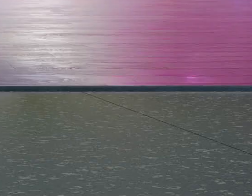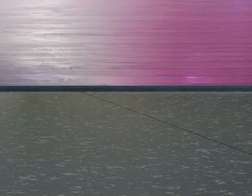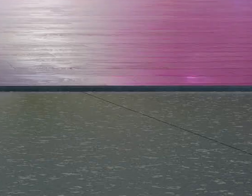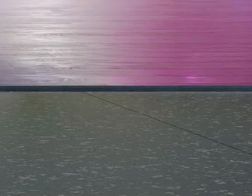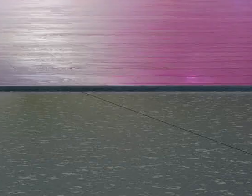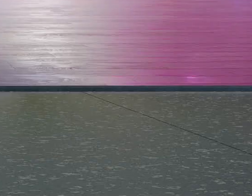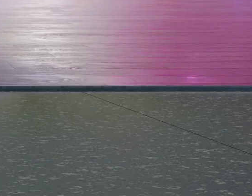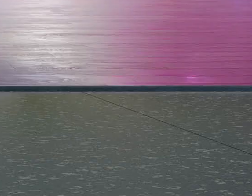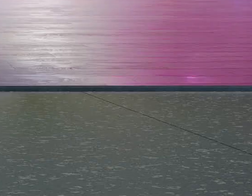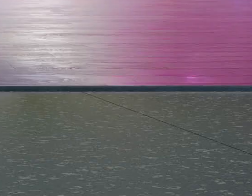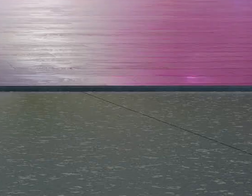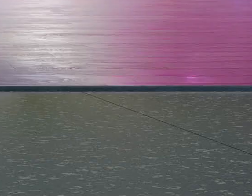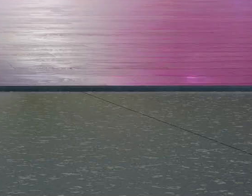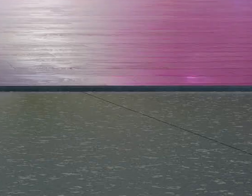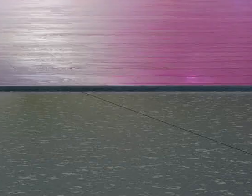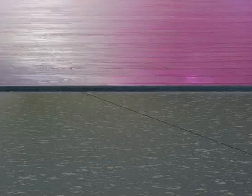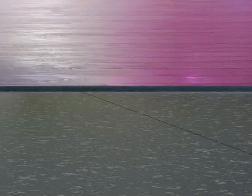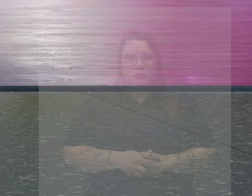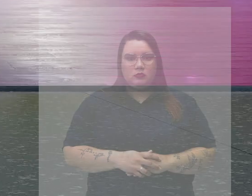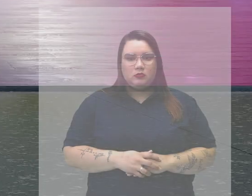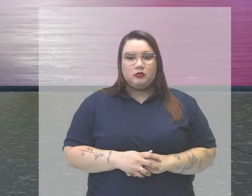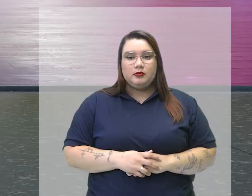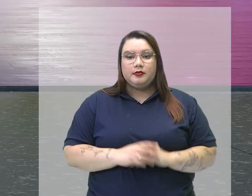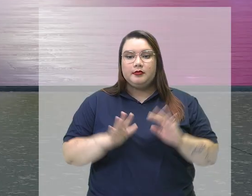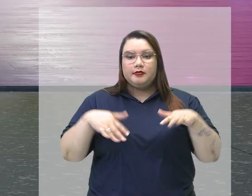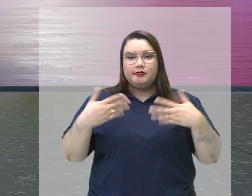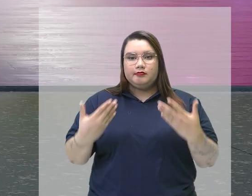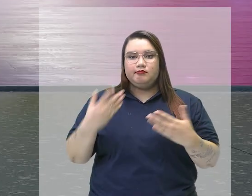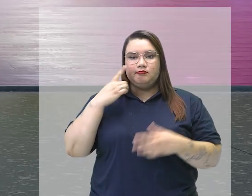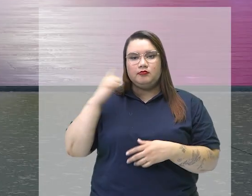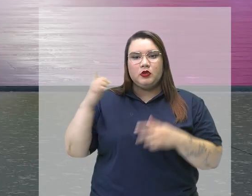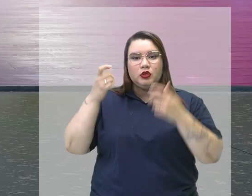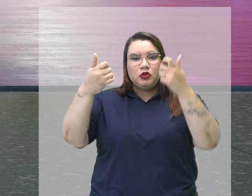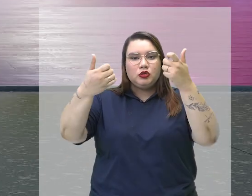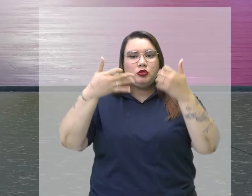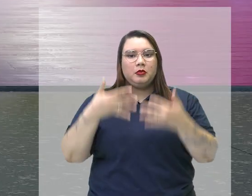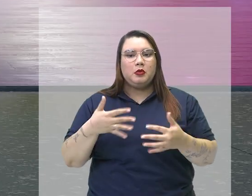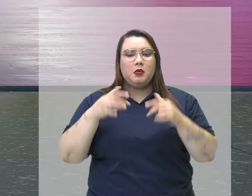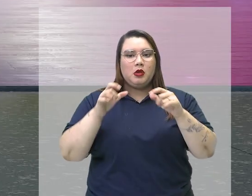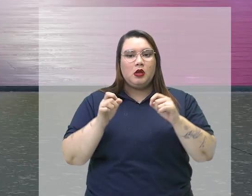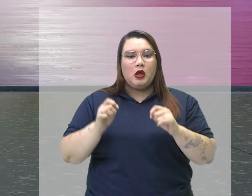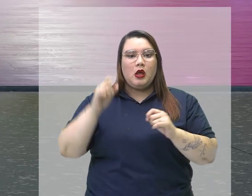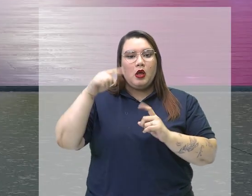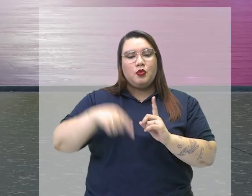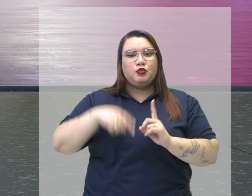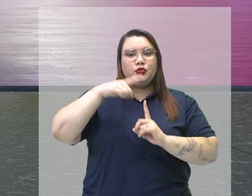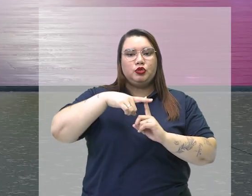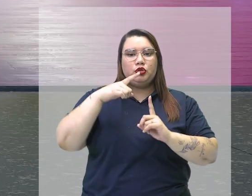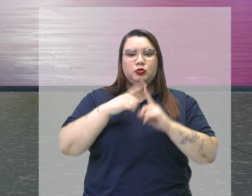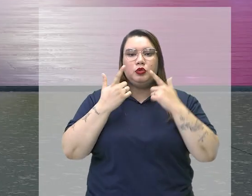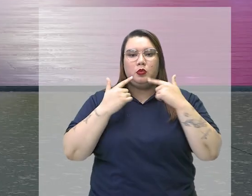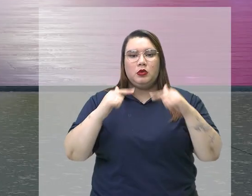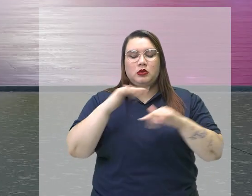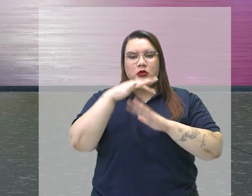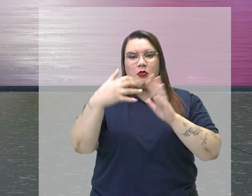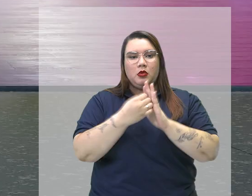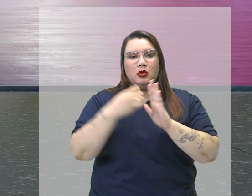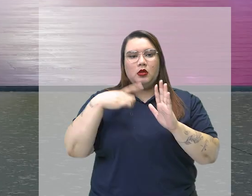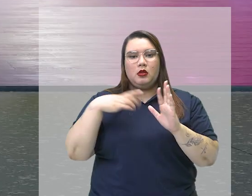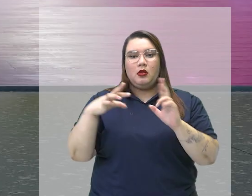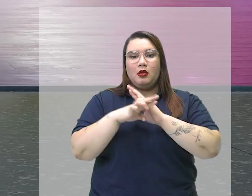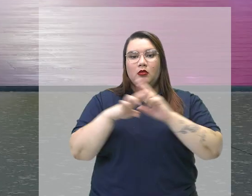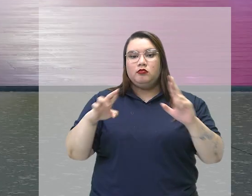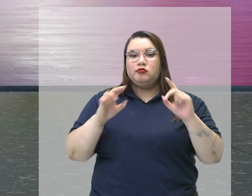ser humano com o espaço, o tempo, a energia e o outro. Então, como eu falei para vocês, dançar é